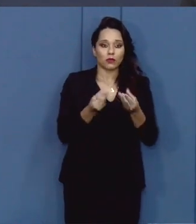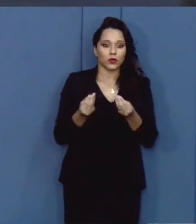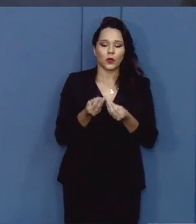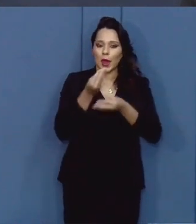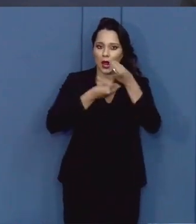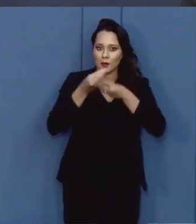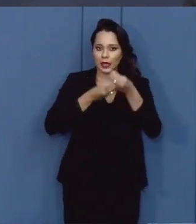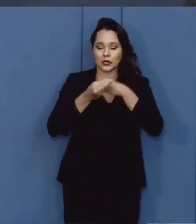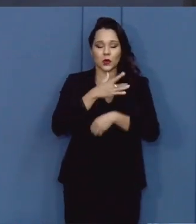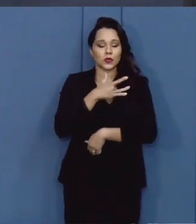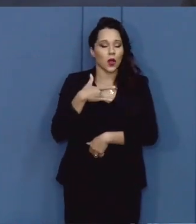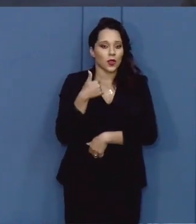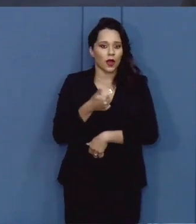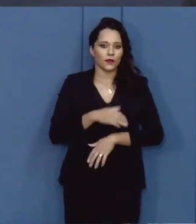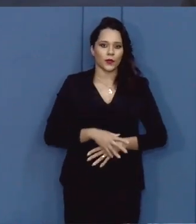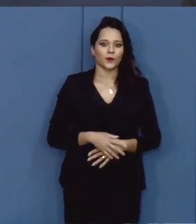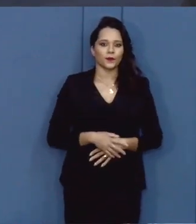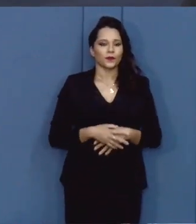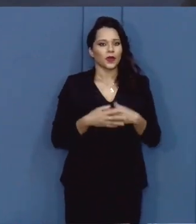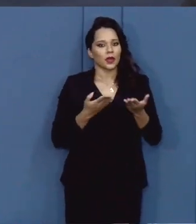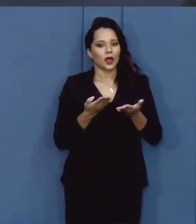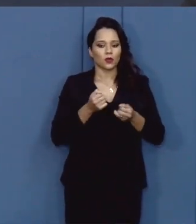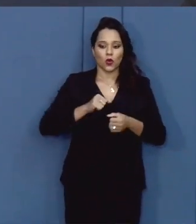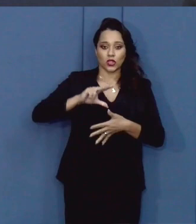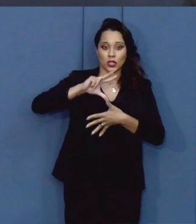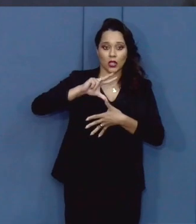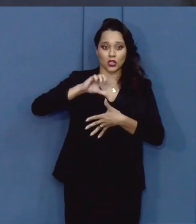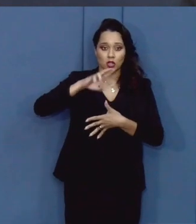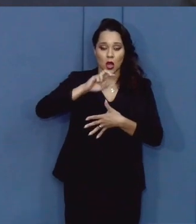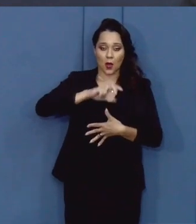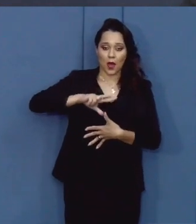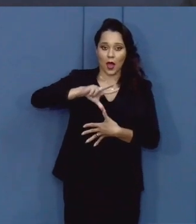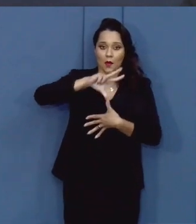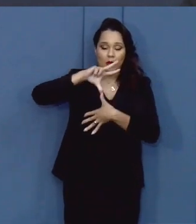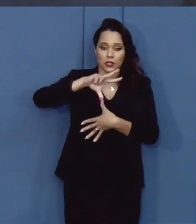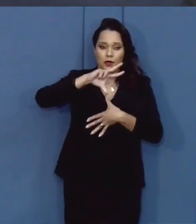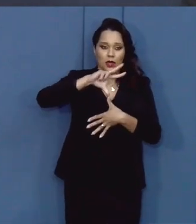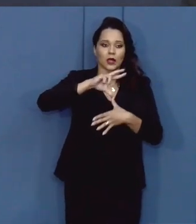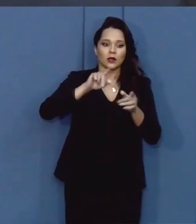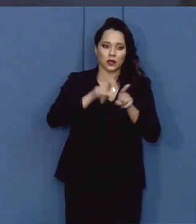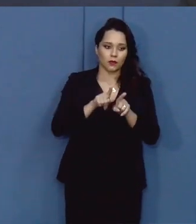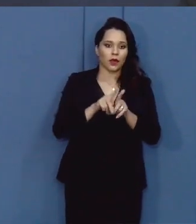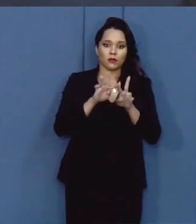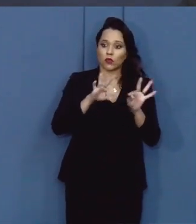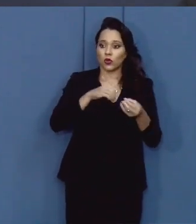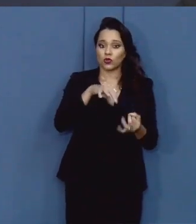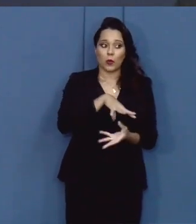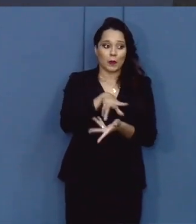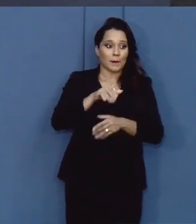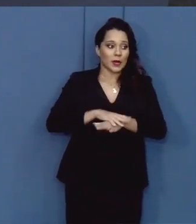pela alimentação saudável em el continente, não somente Latinoamérica, o continente mais obeso do